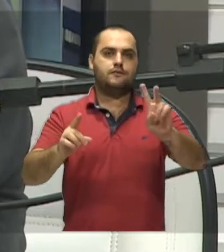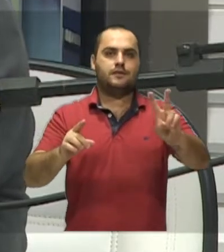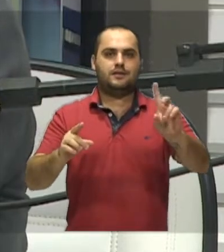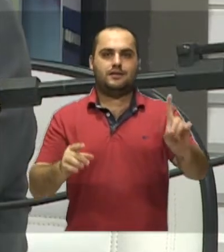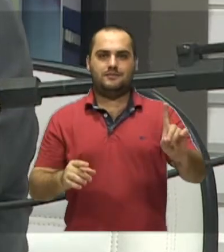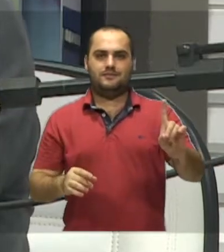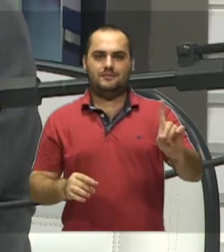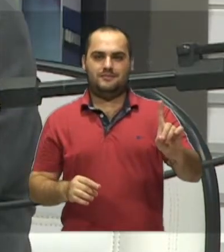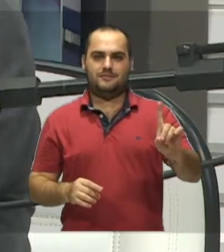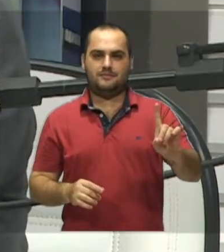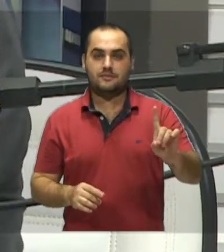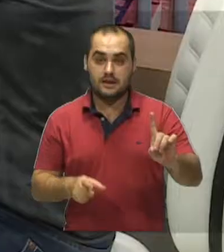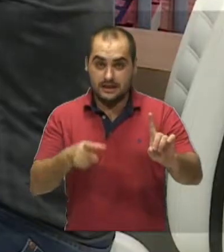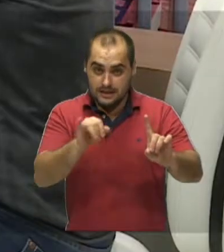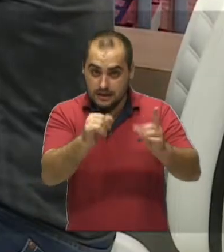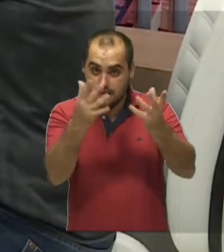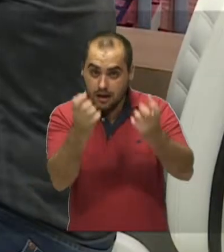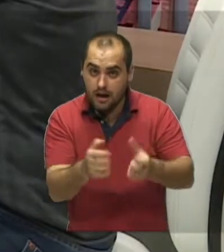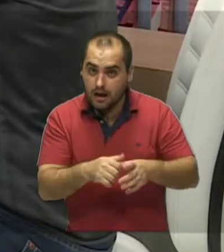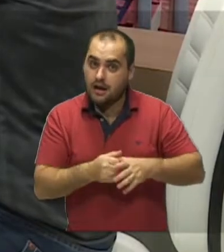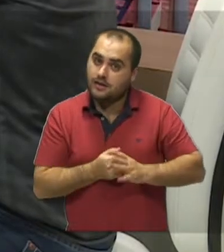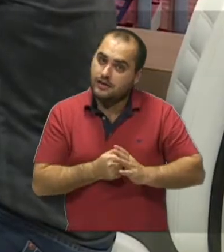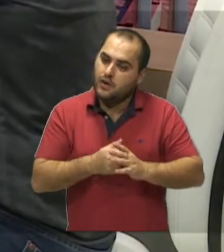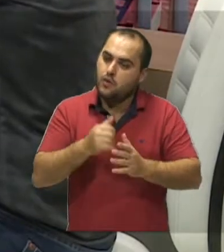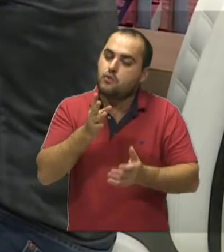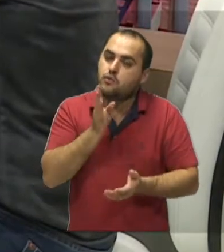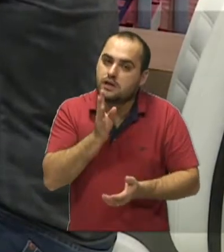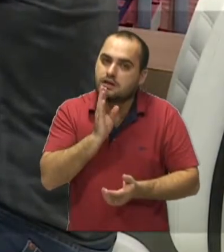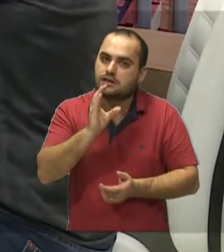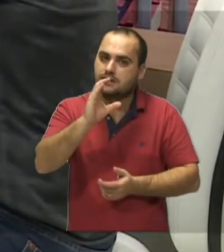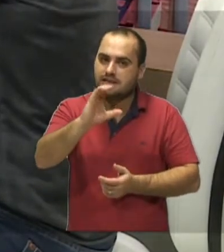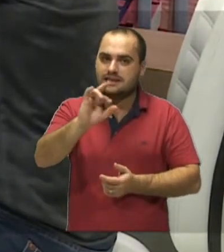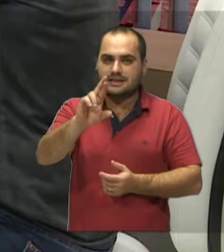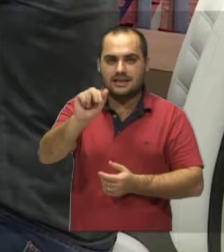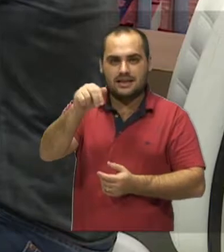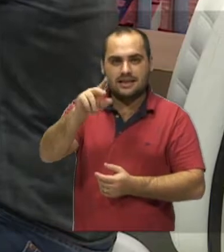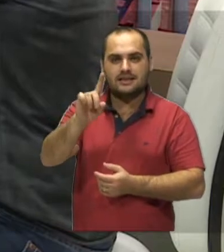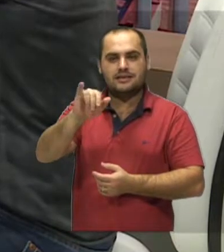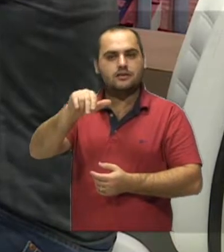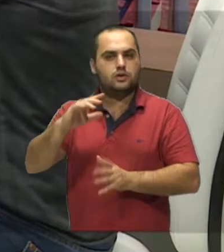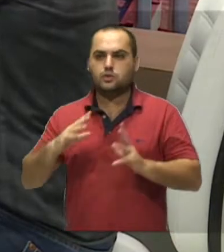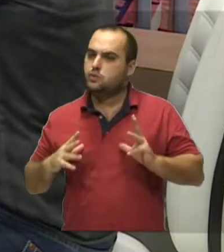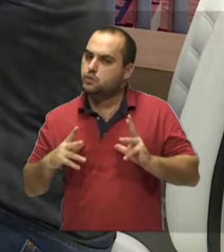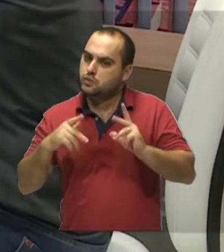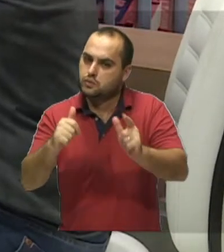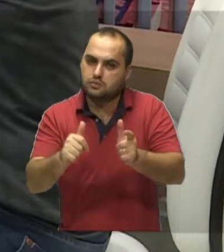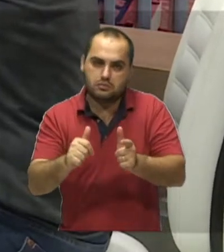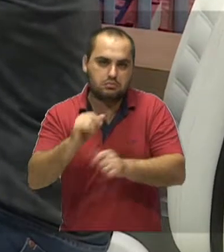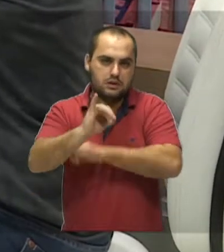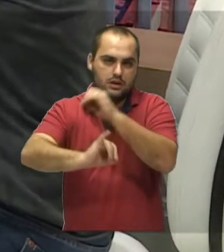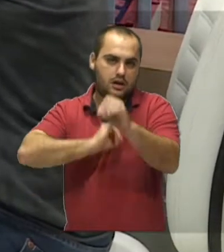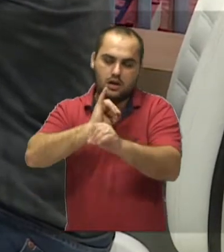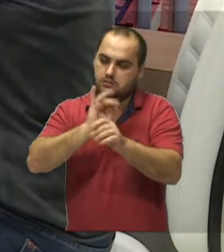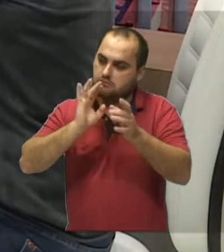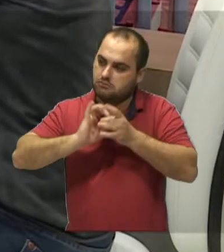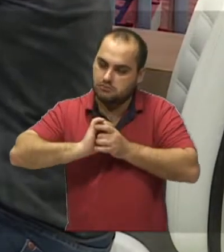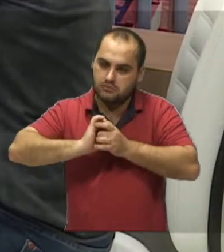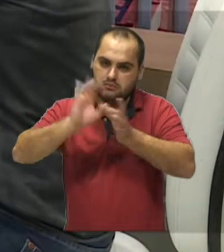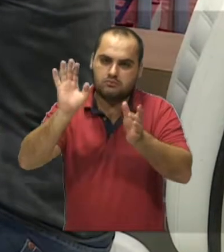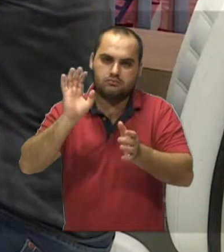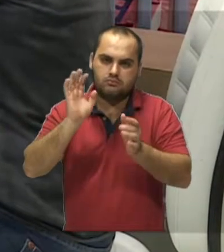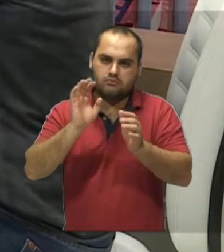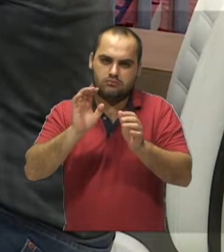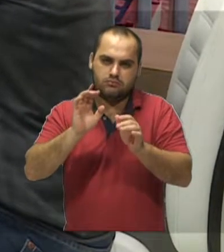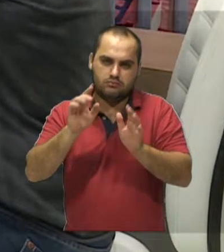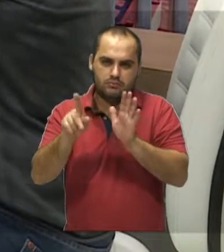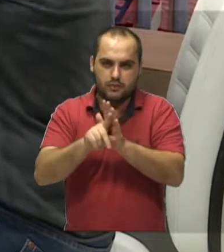outro. Inclusive, quem quer conhecer tanto o Cirandinha quanto o Casa, os trabalhos eles estão todos à disposição online. Então, se você bota lá no Google